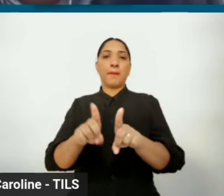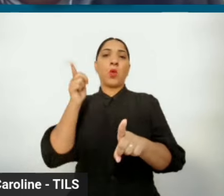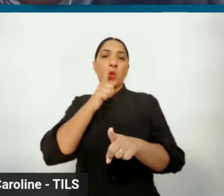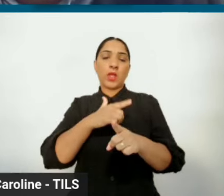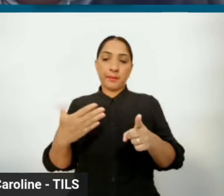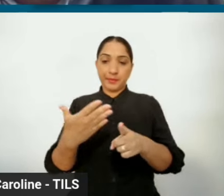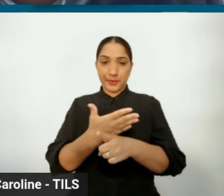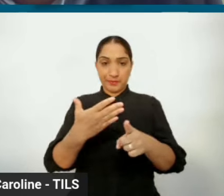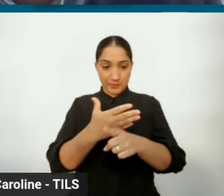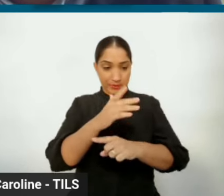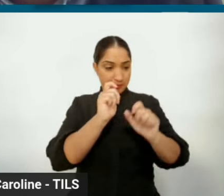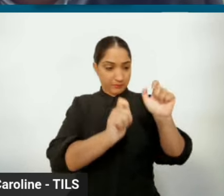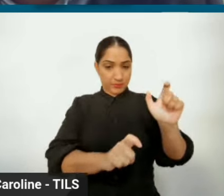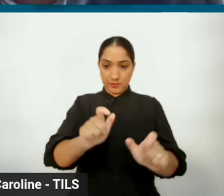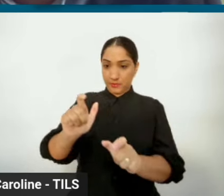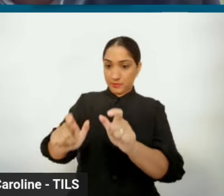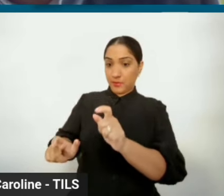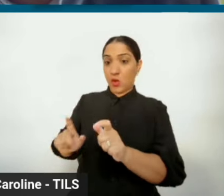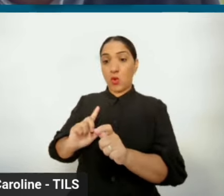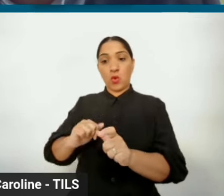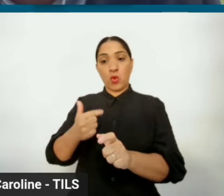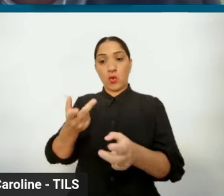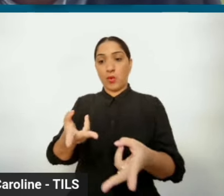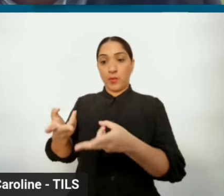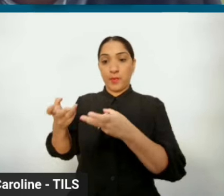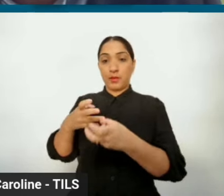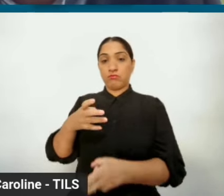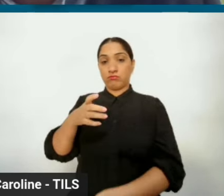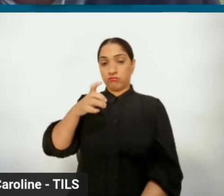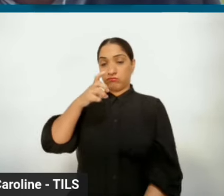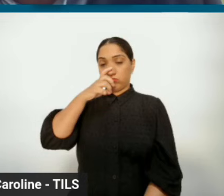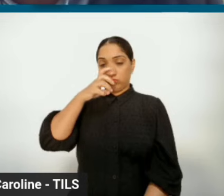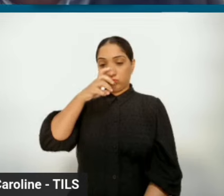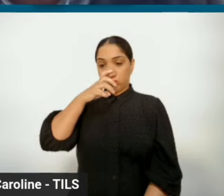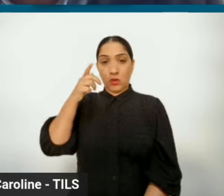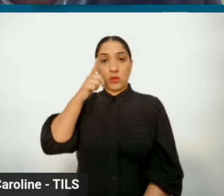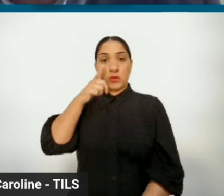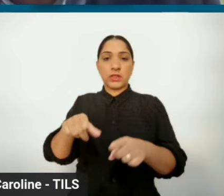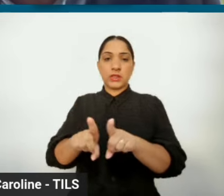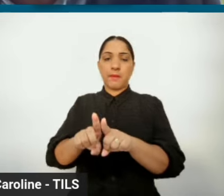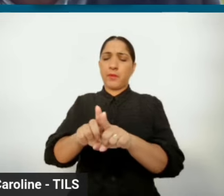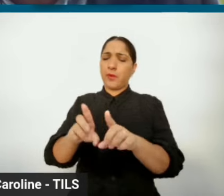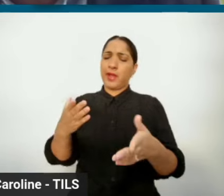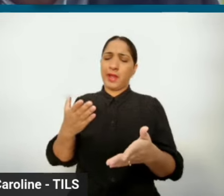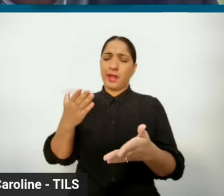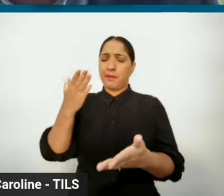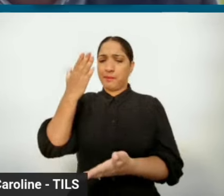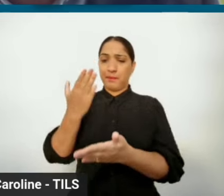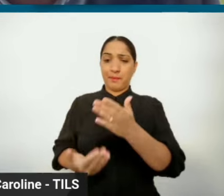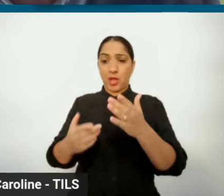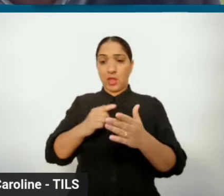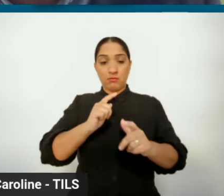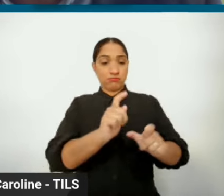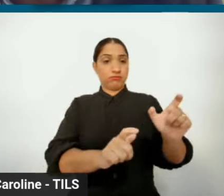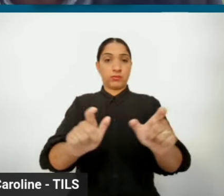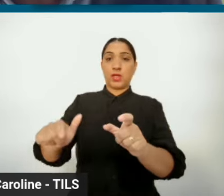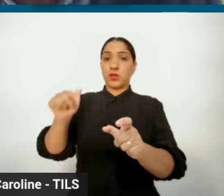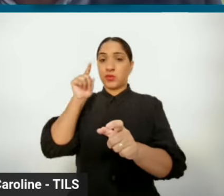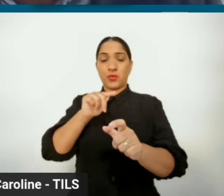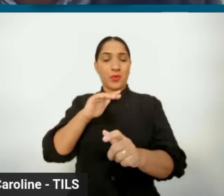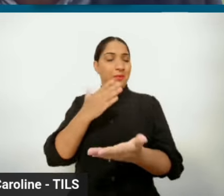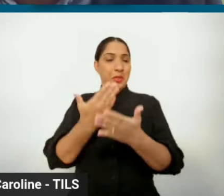em determinado momento, expirou o mandato dos seus conselheiros, conselheiras, deixou de